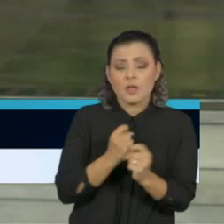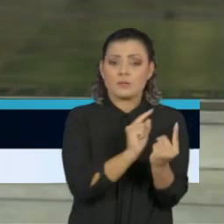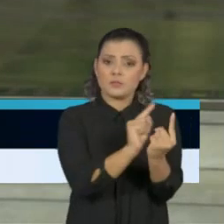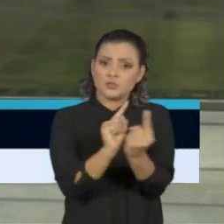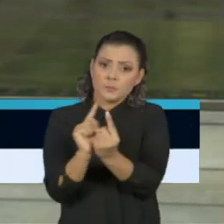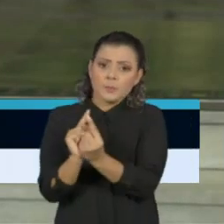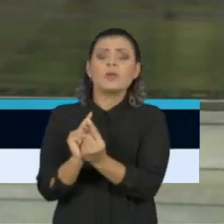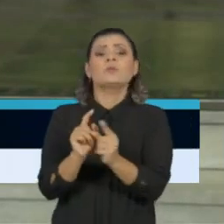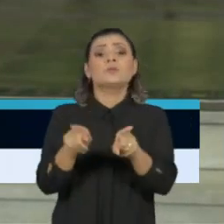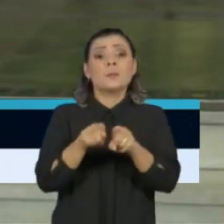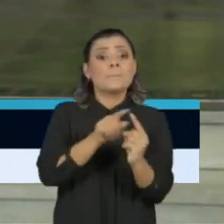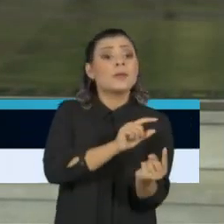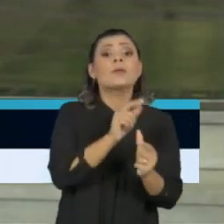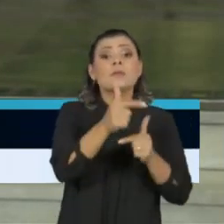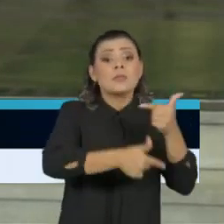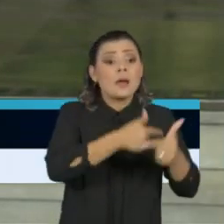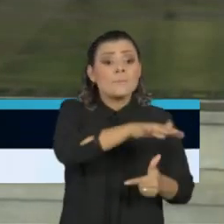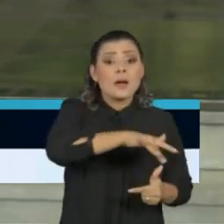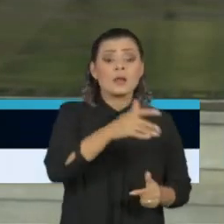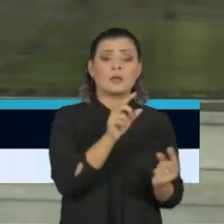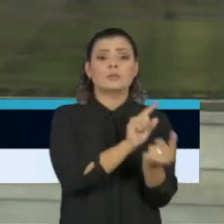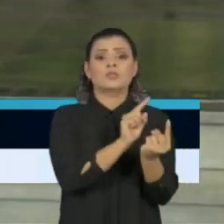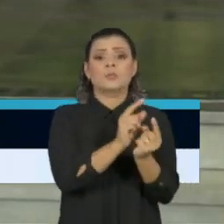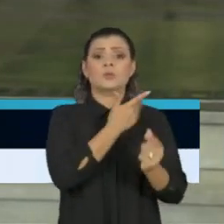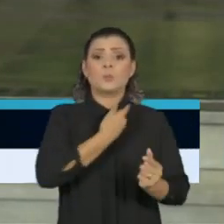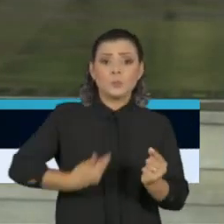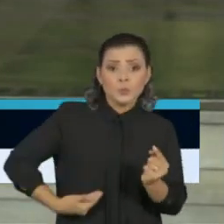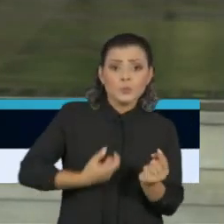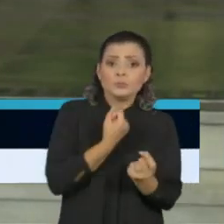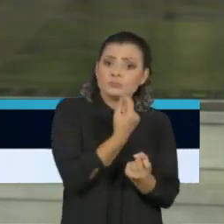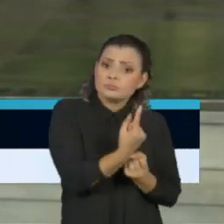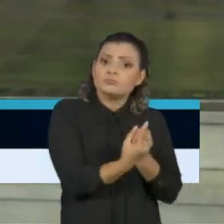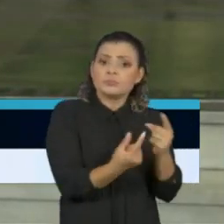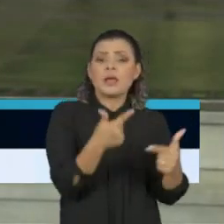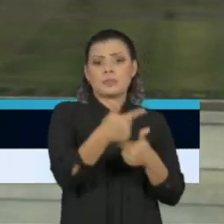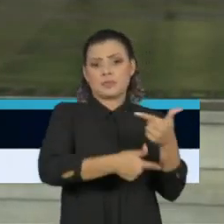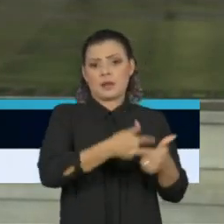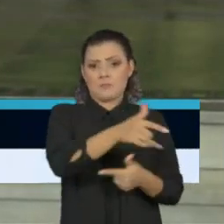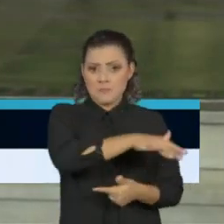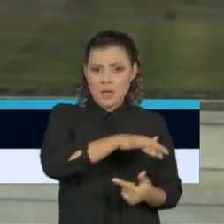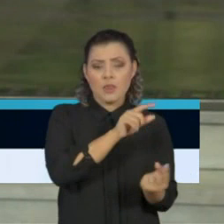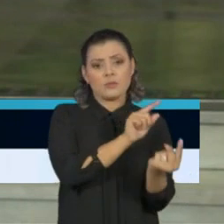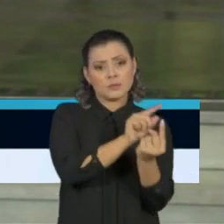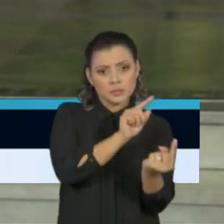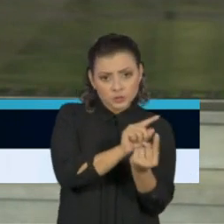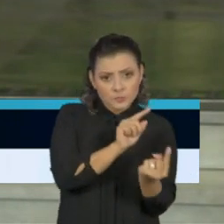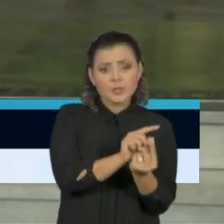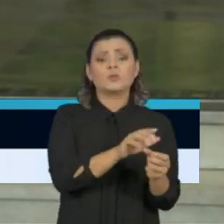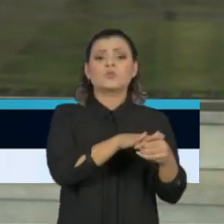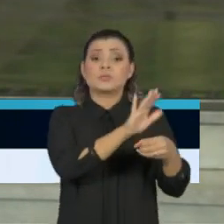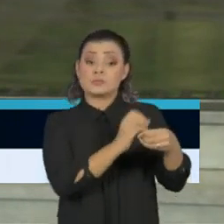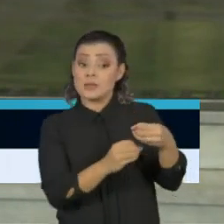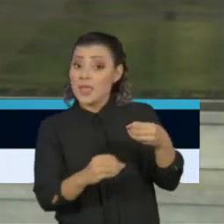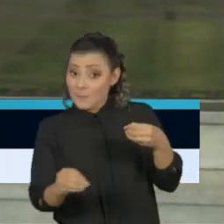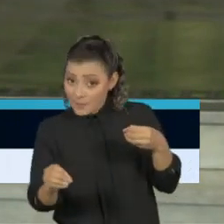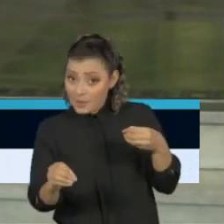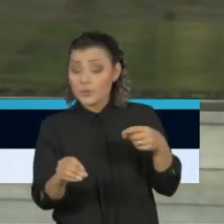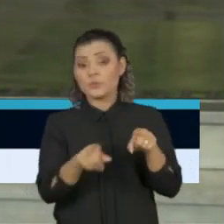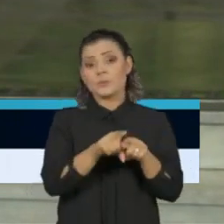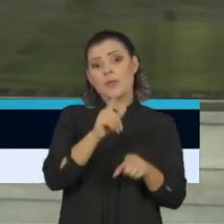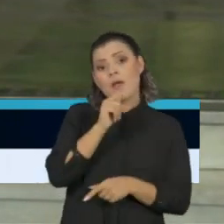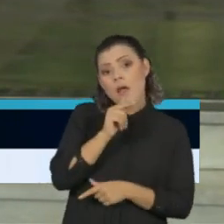profissionais de serviços públicos que seguem funcionando regularmente na área de saneamento,